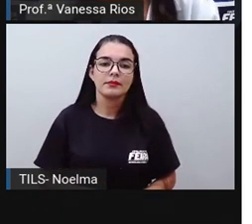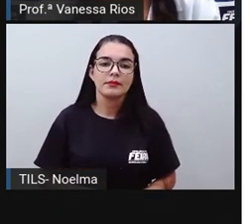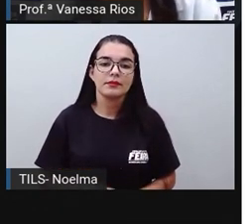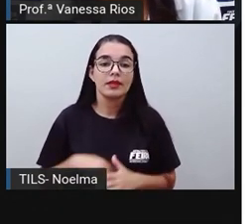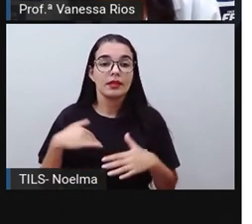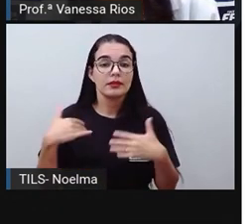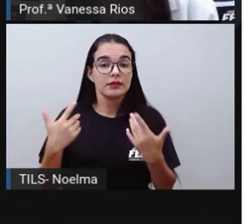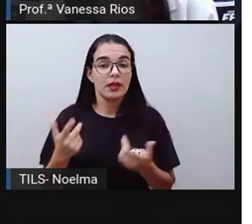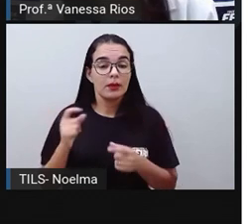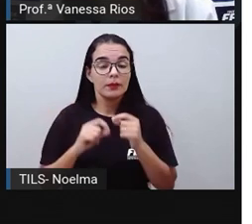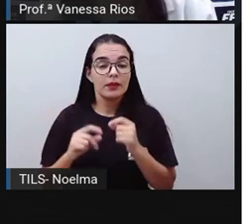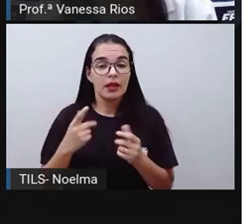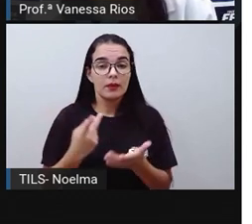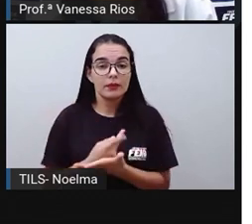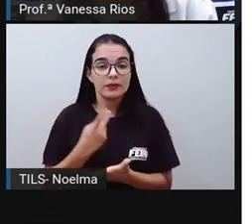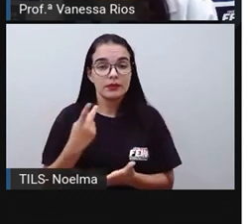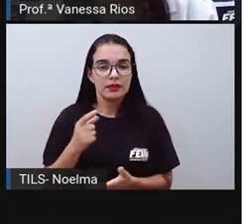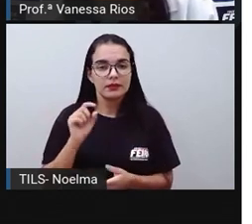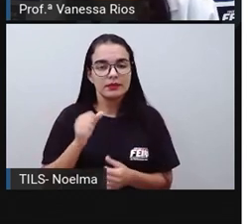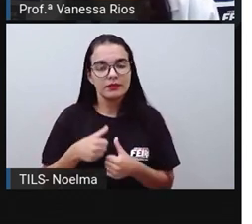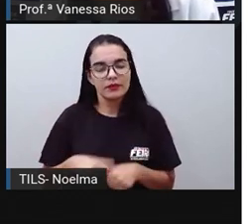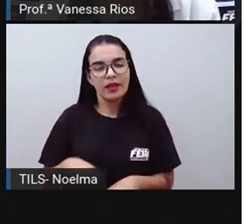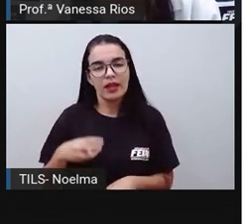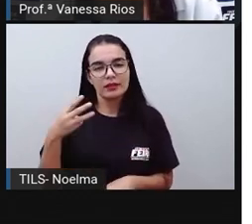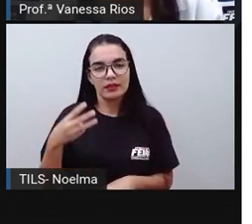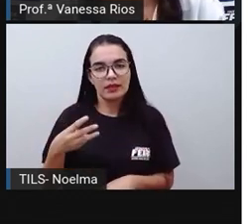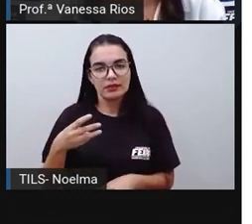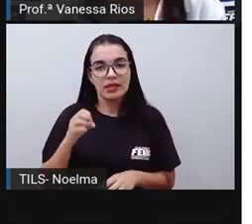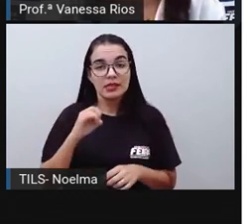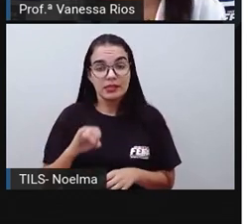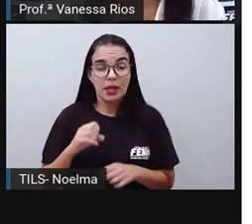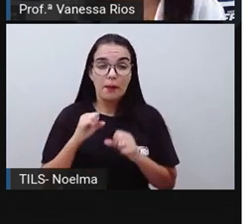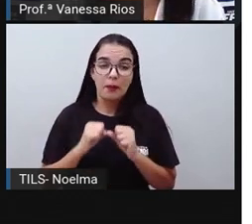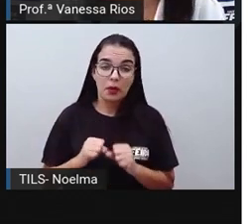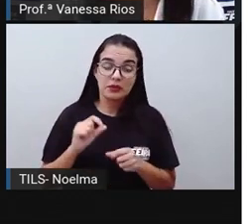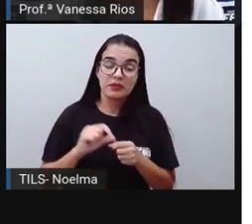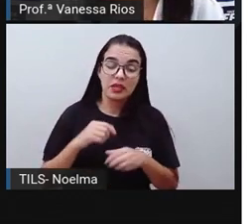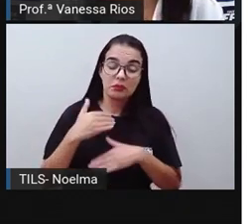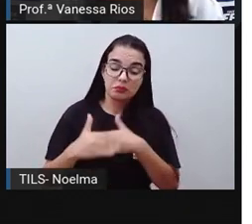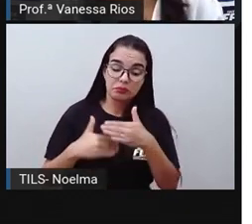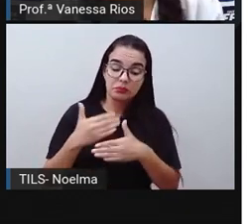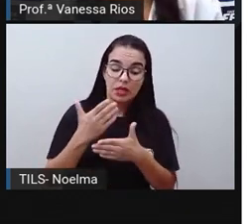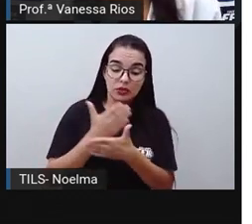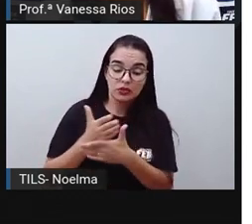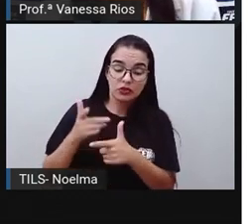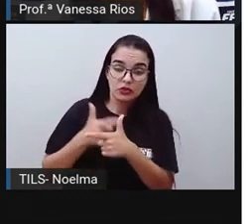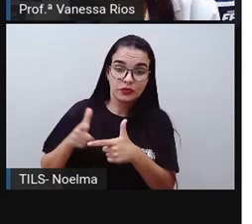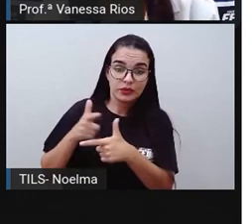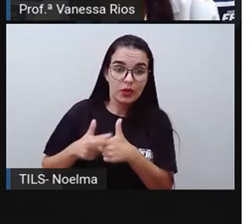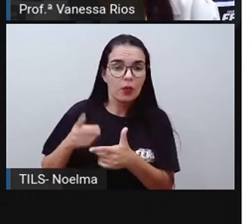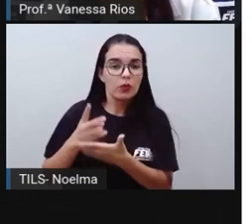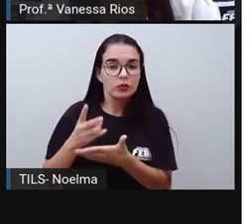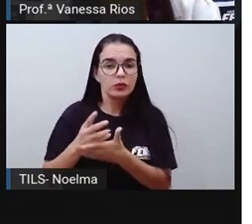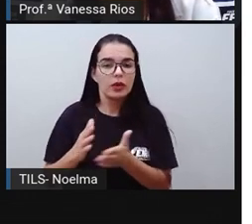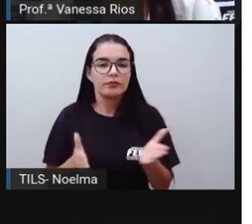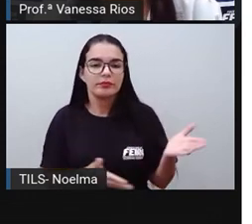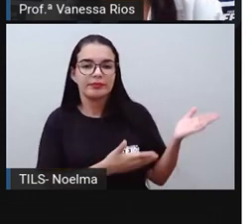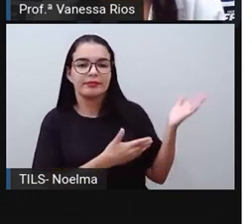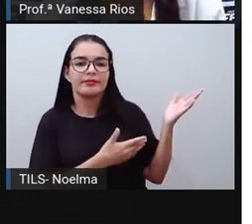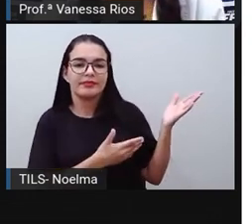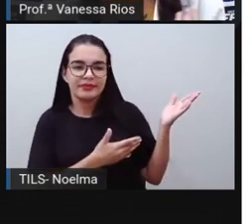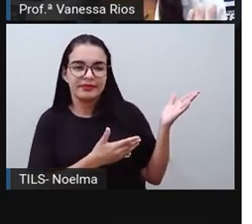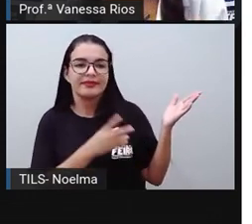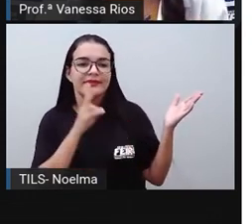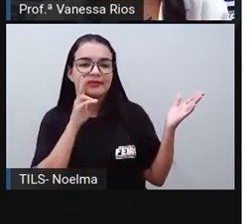E aí o resto da divisão fica 3. Caso ainda seja possível realizar a divisão, a gente continua o processo. E